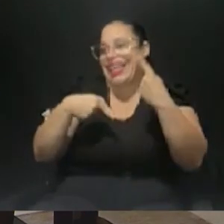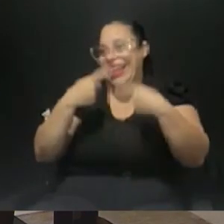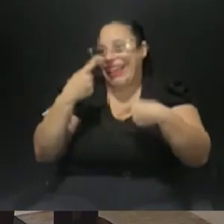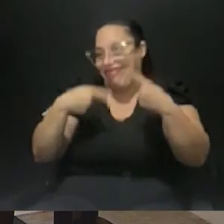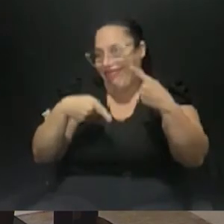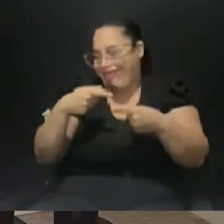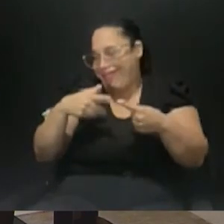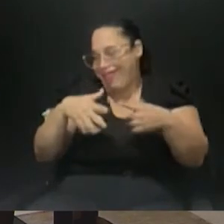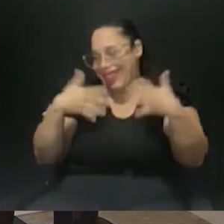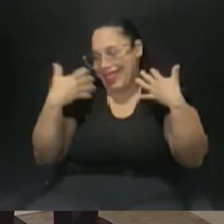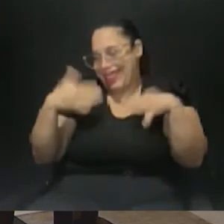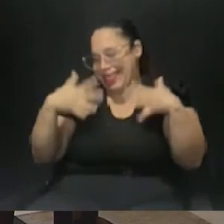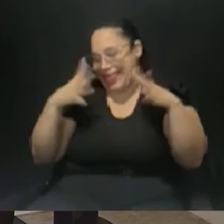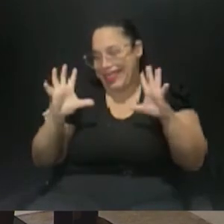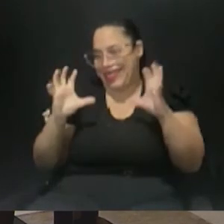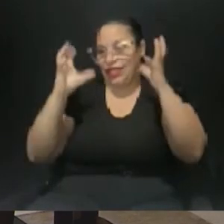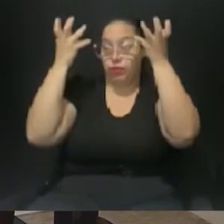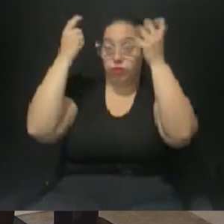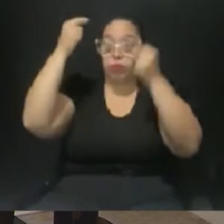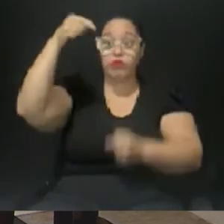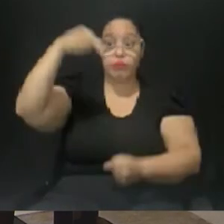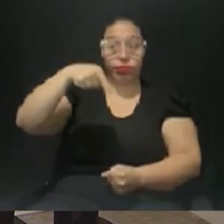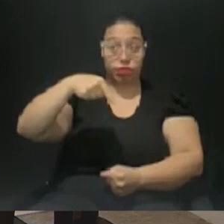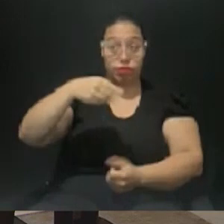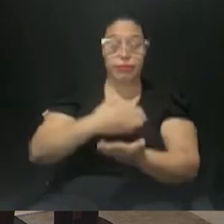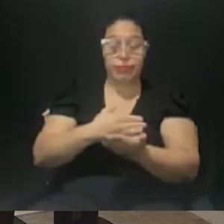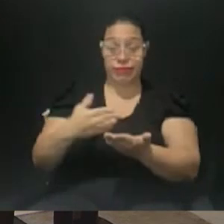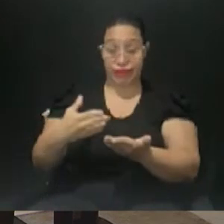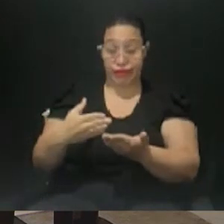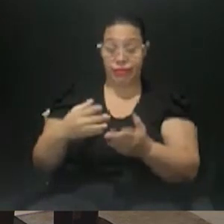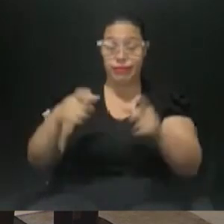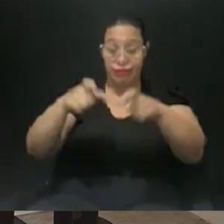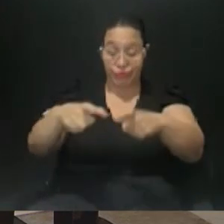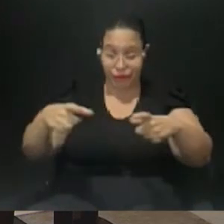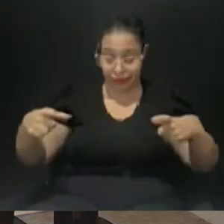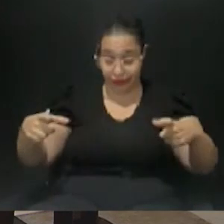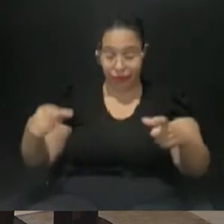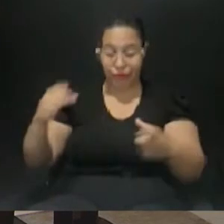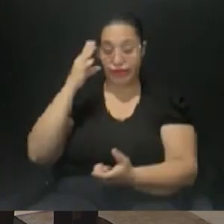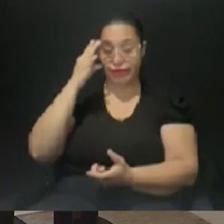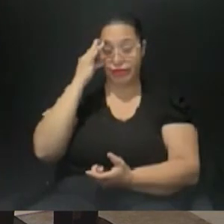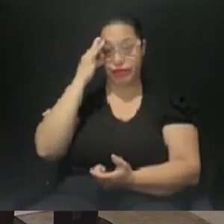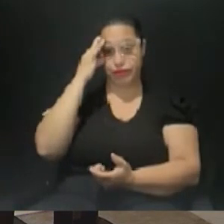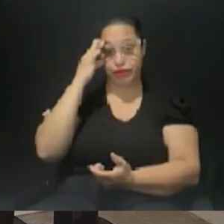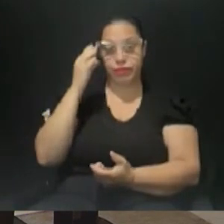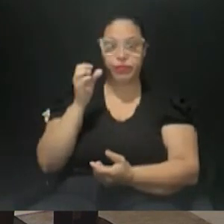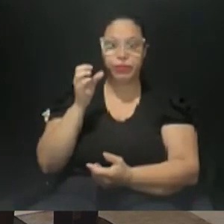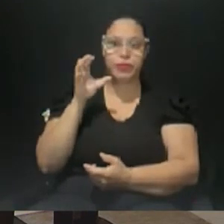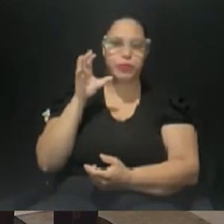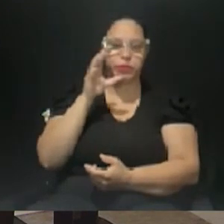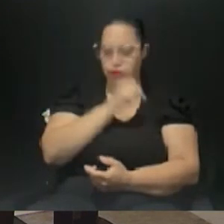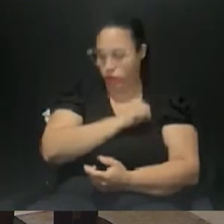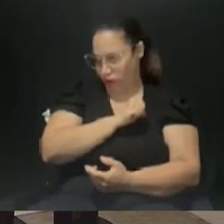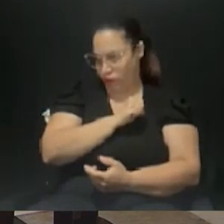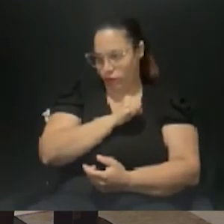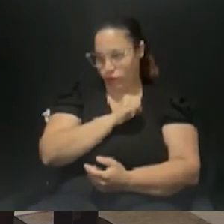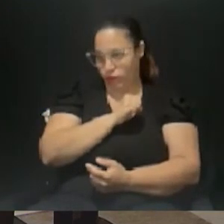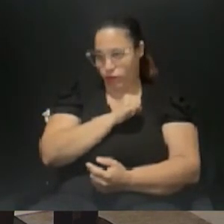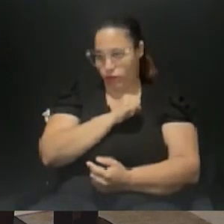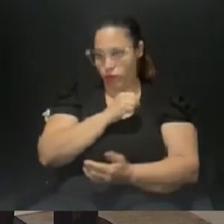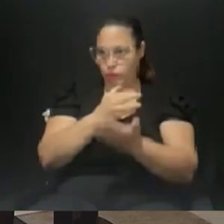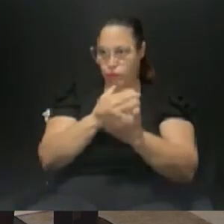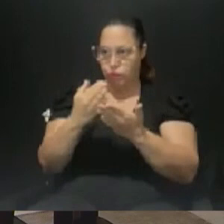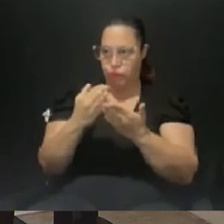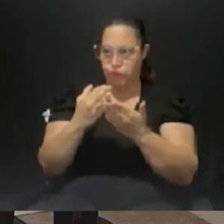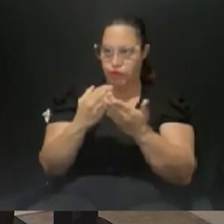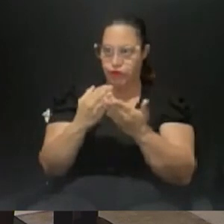que aconteceram a partir desse local. Mas vou fazer um resumo rápido aqui para não cansar vocês. Lá no